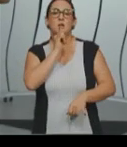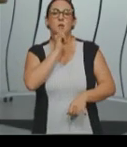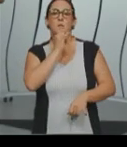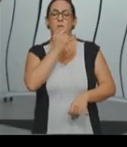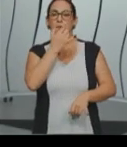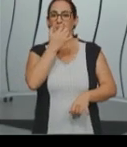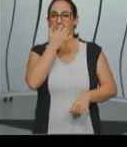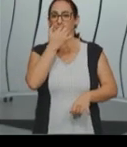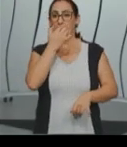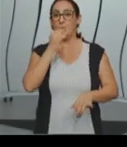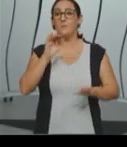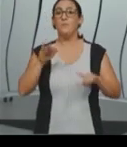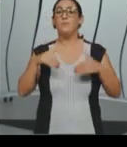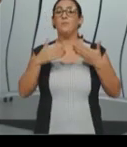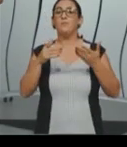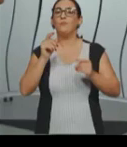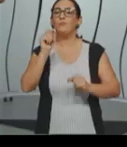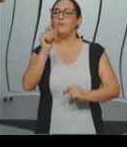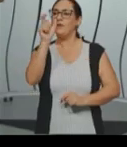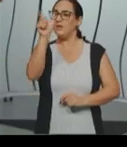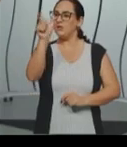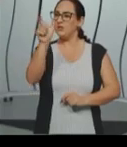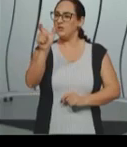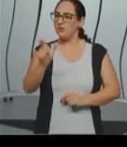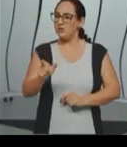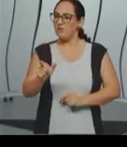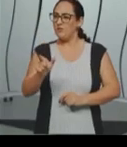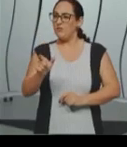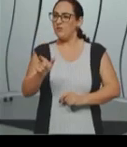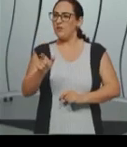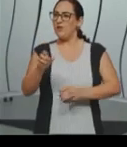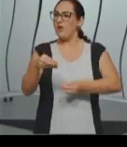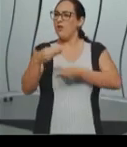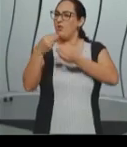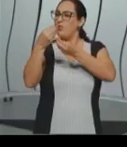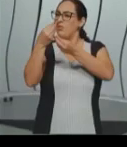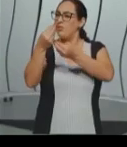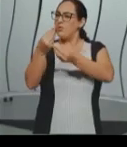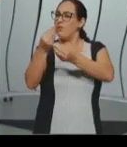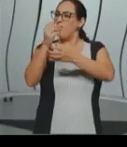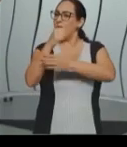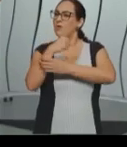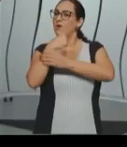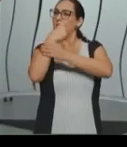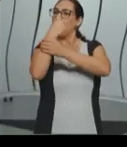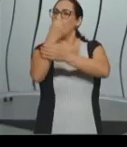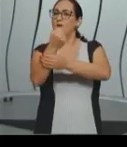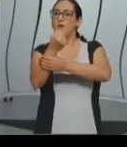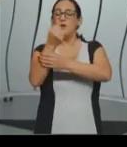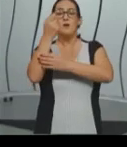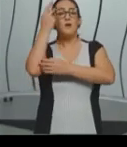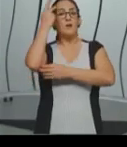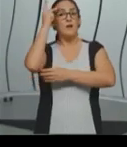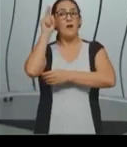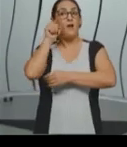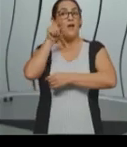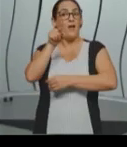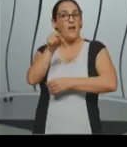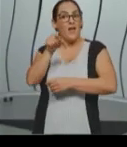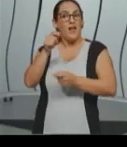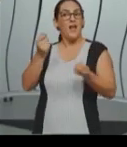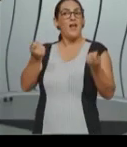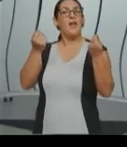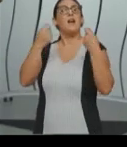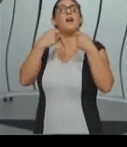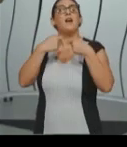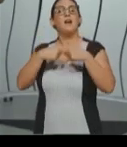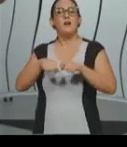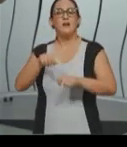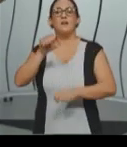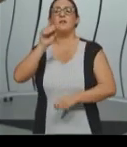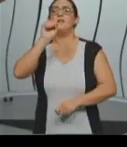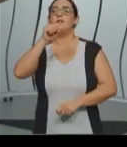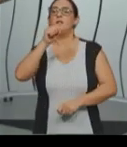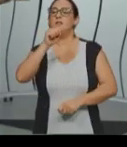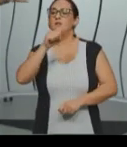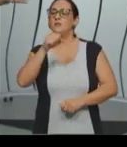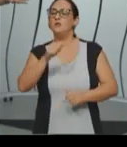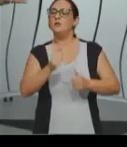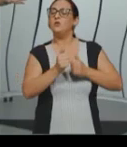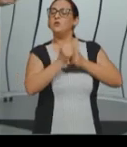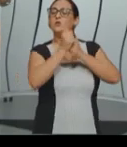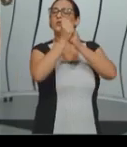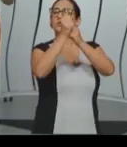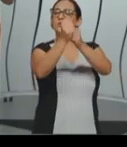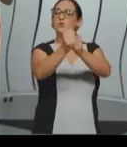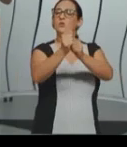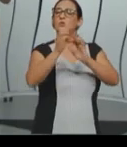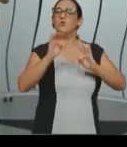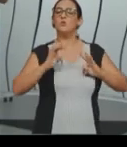é do indivíduo, garantia dele, né, para o seu exercício da cidadania, aquilo que vai acompanhá-lo ao longo da sua